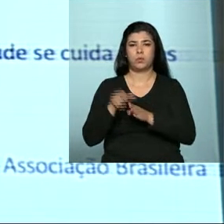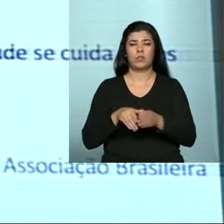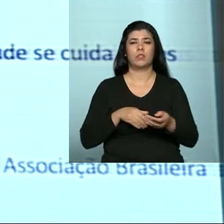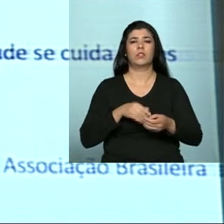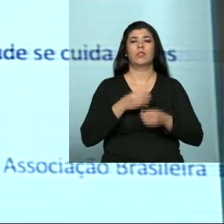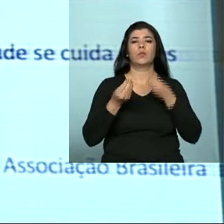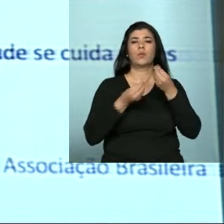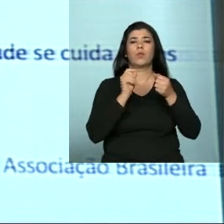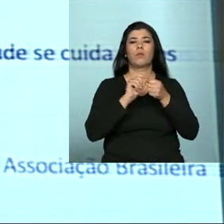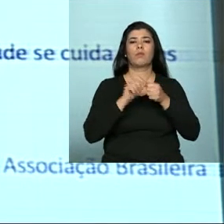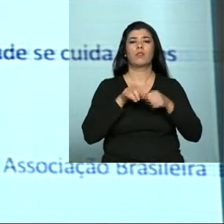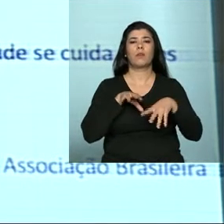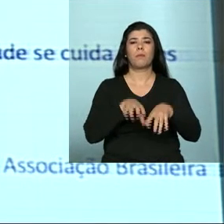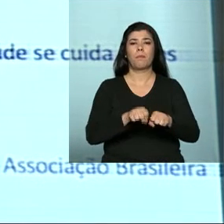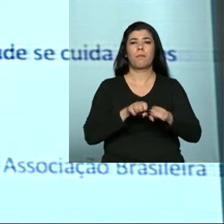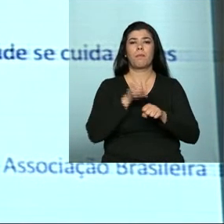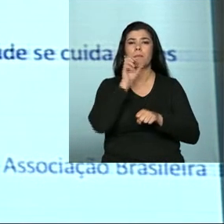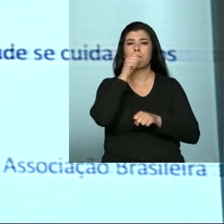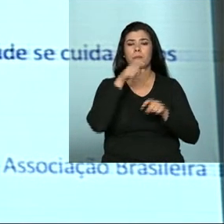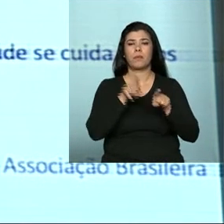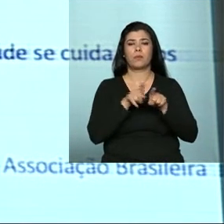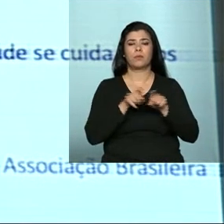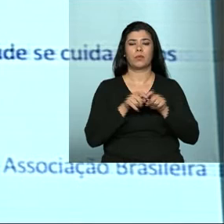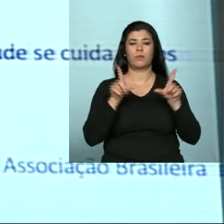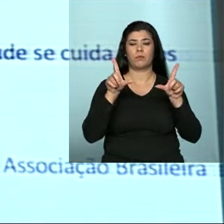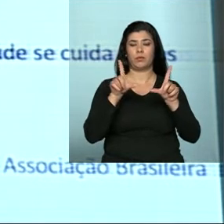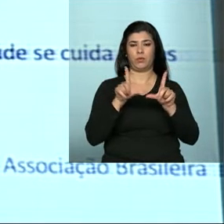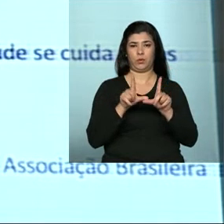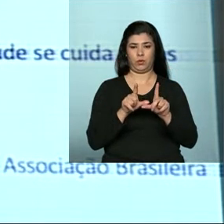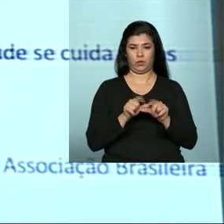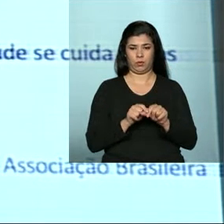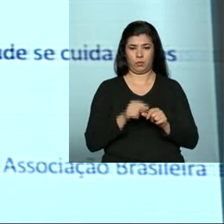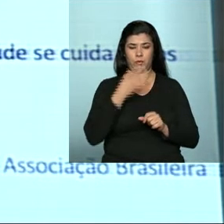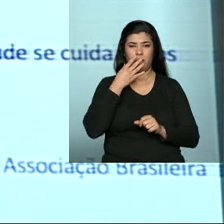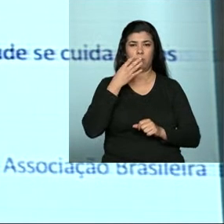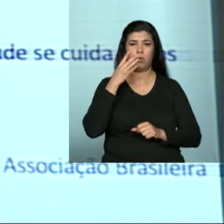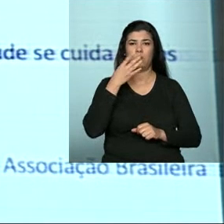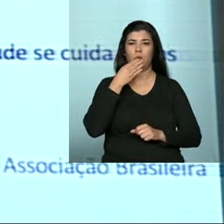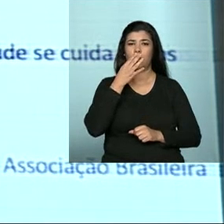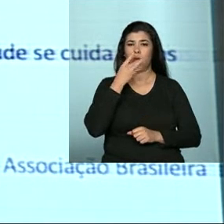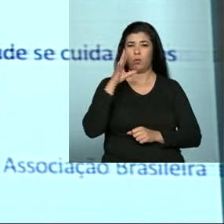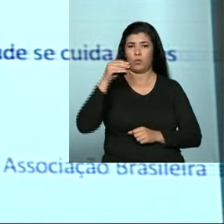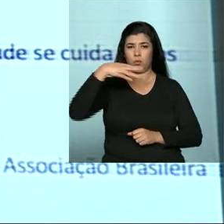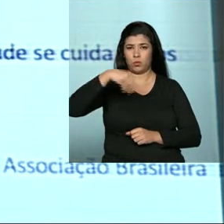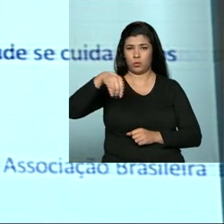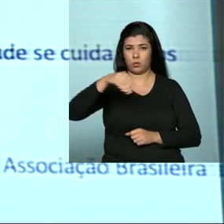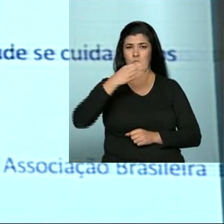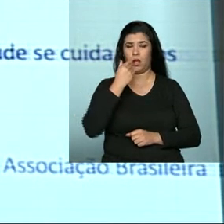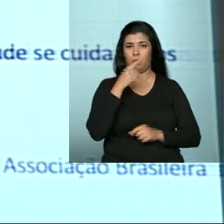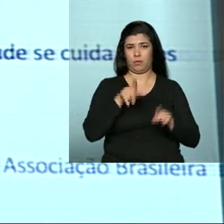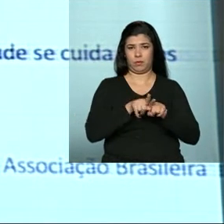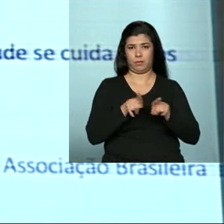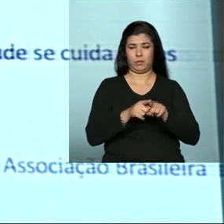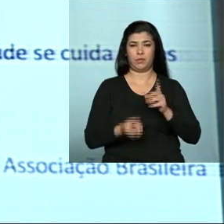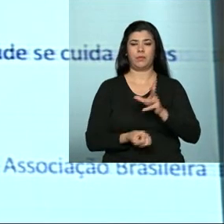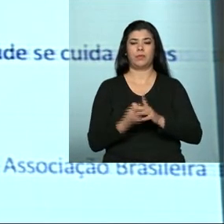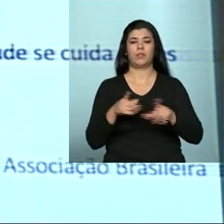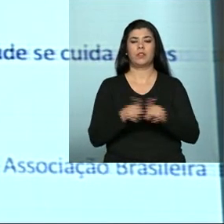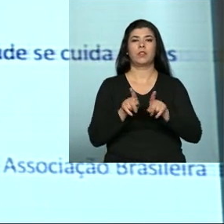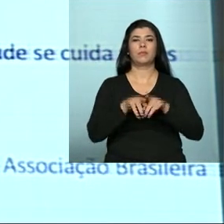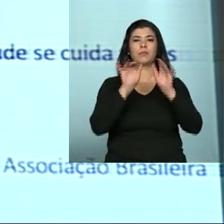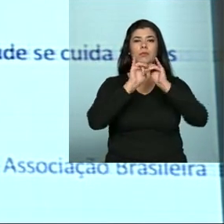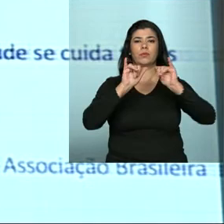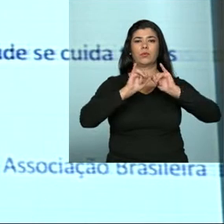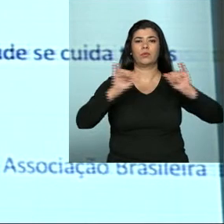pães e os restaurantes coletivos à redução do sódio nesses alimentos fornecidos. A campanha